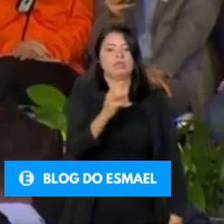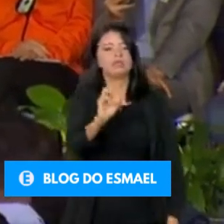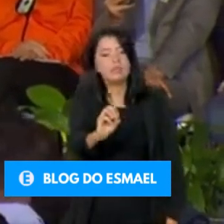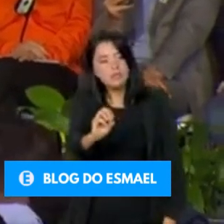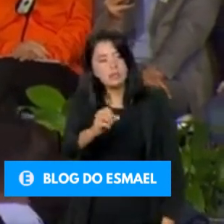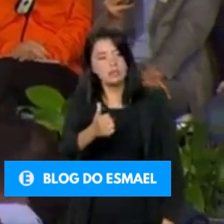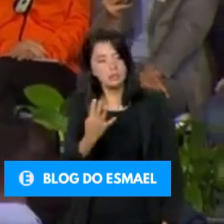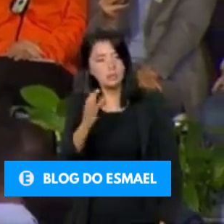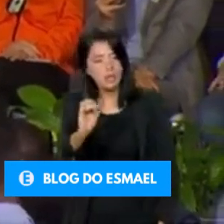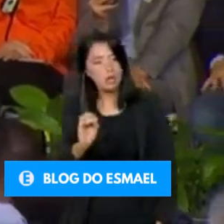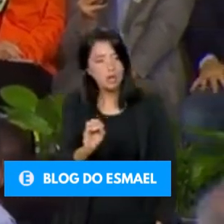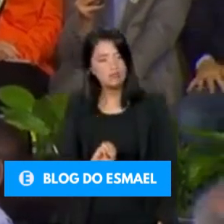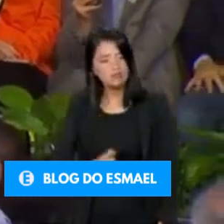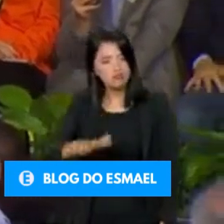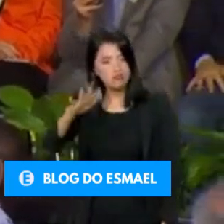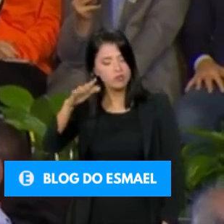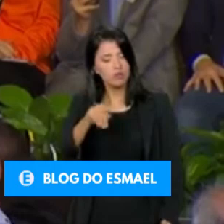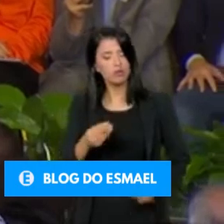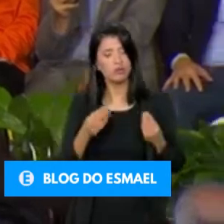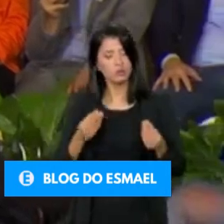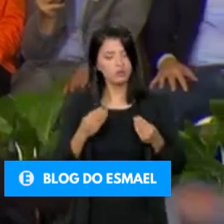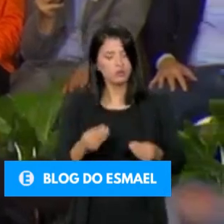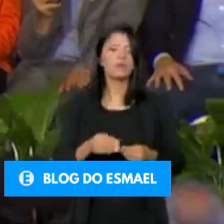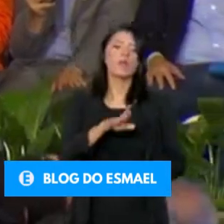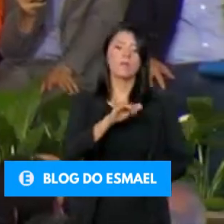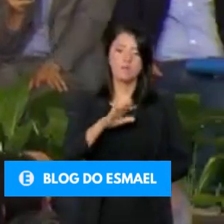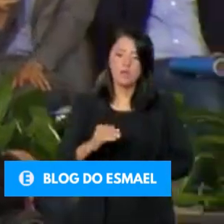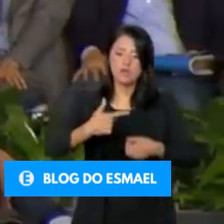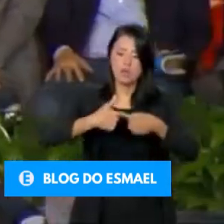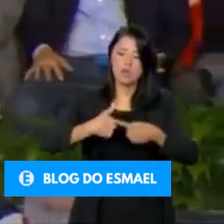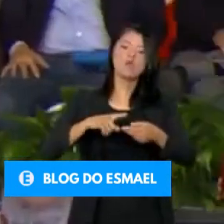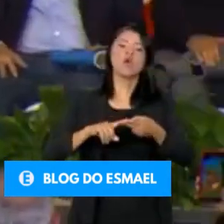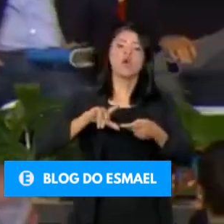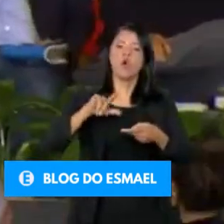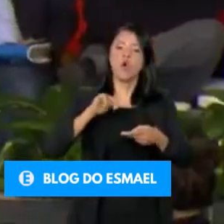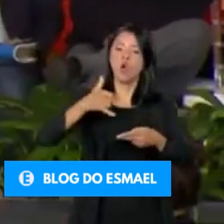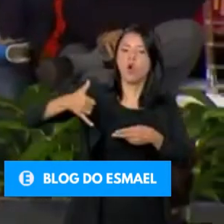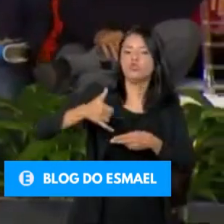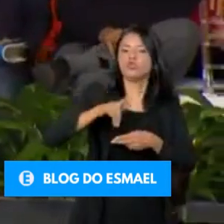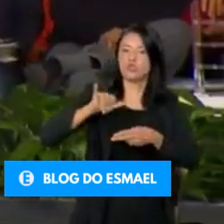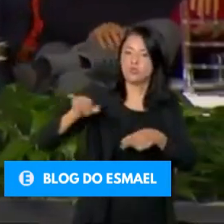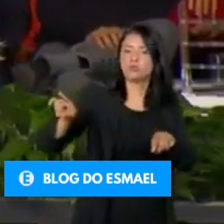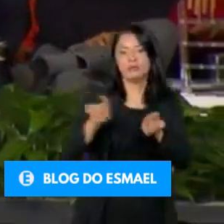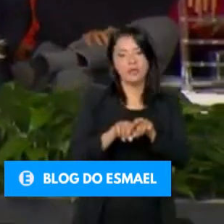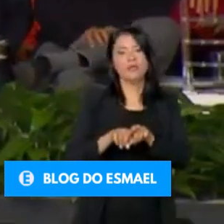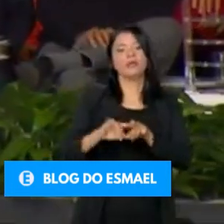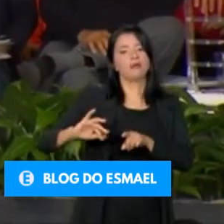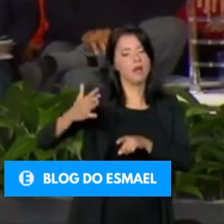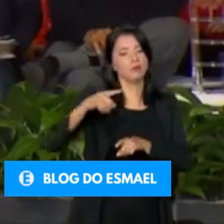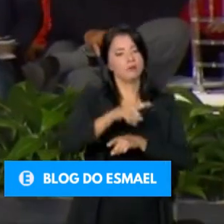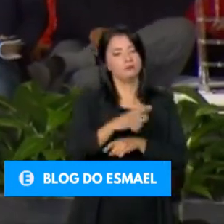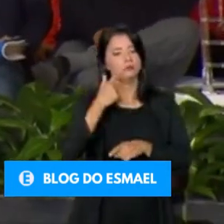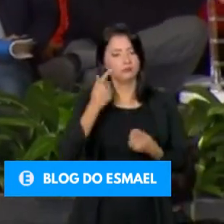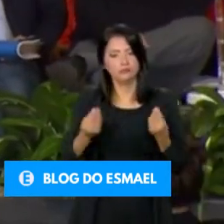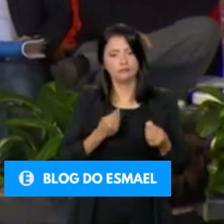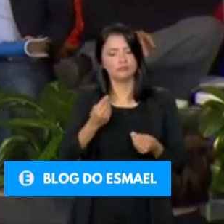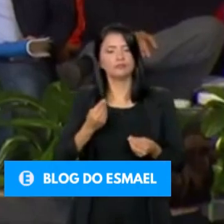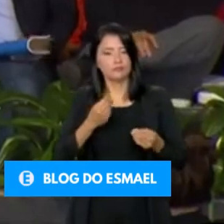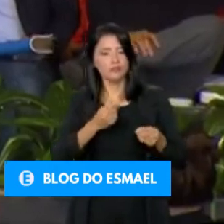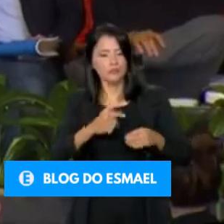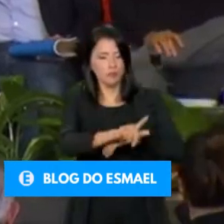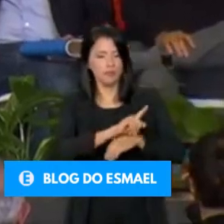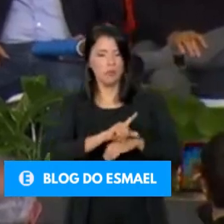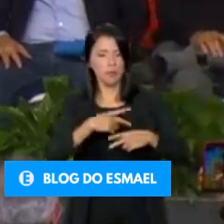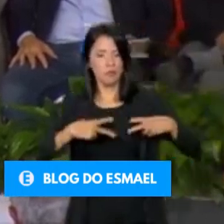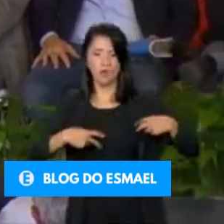a 140. O biocombustível e o óleo diesel também. A Petrobras não aumentou, mas os postos de gasolina aumentaram. Mas a Petrobras